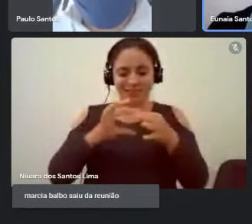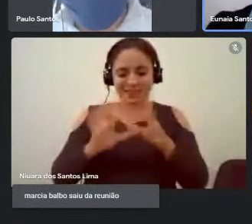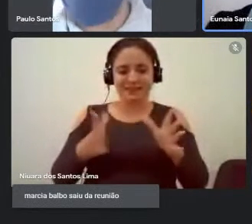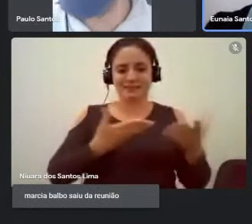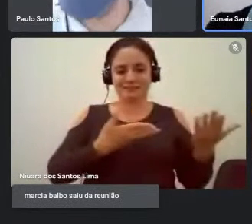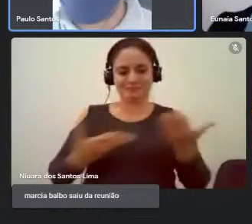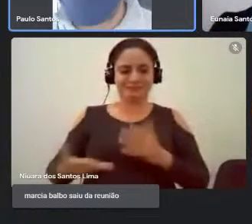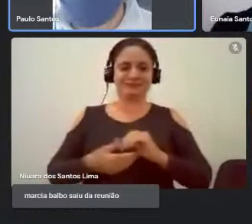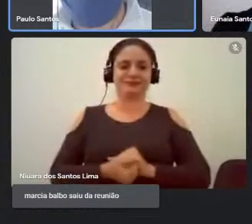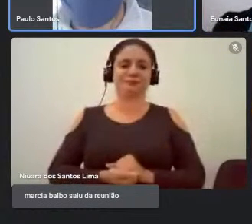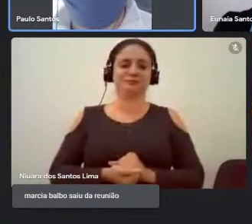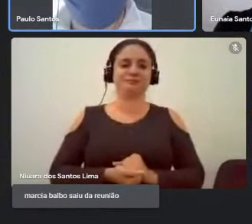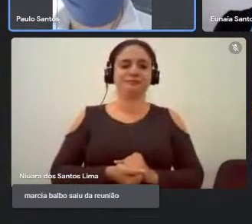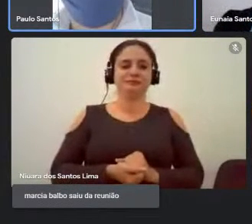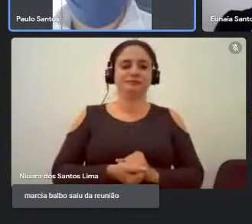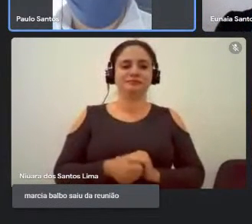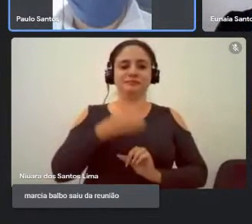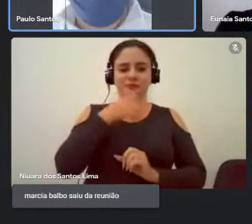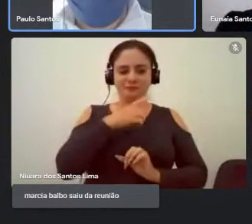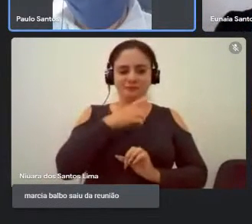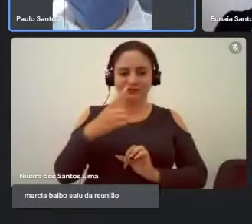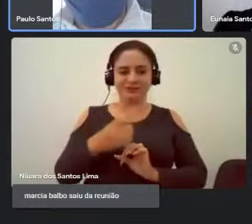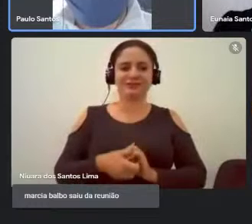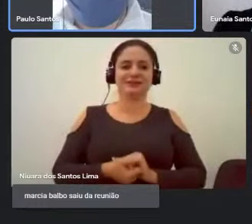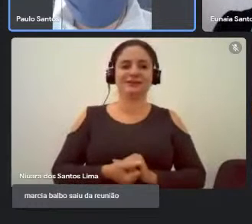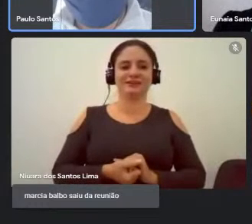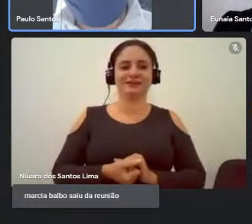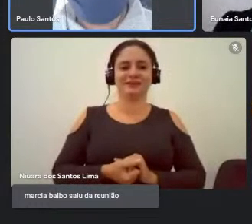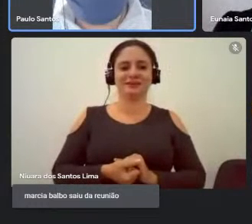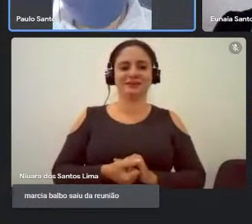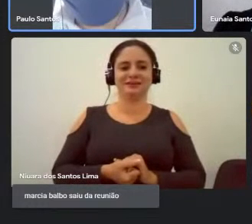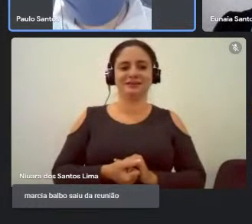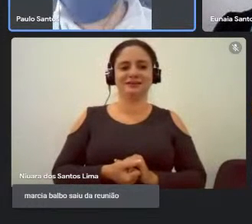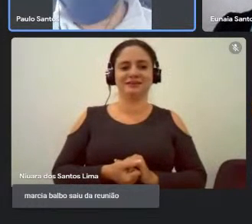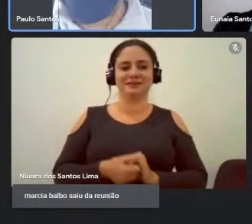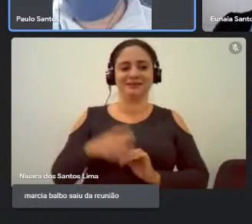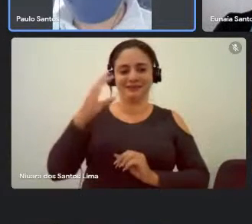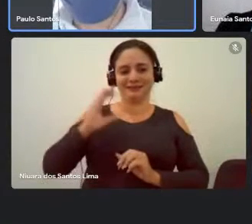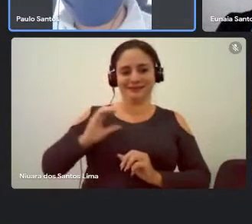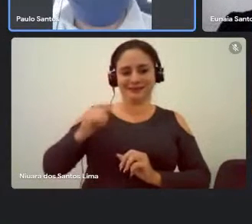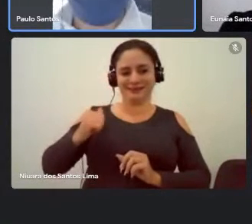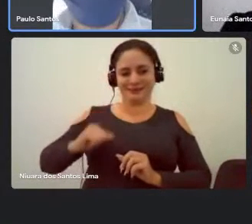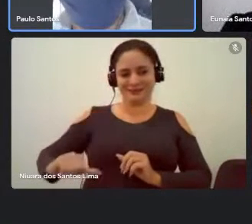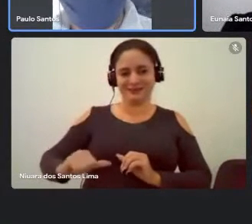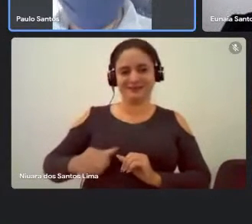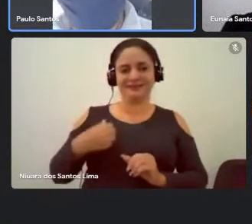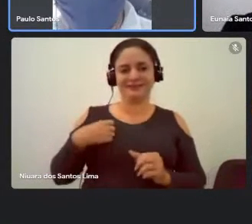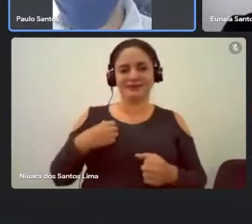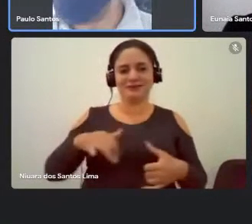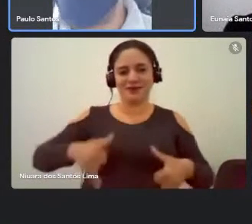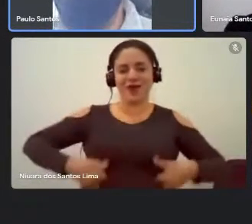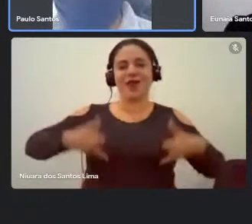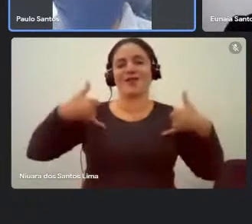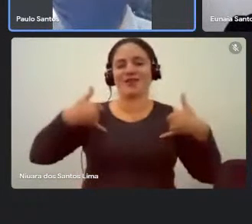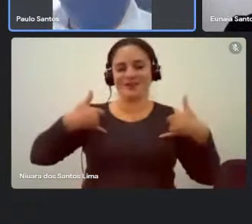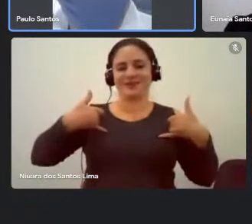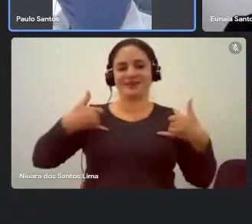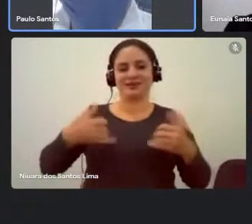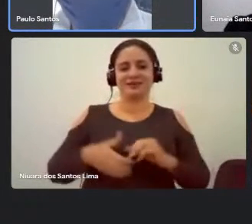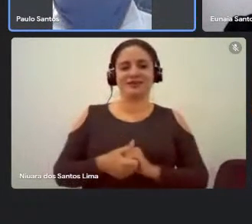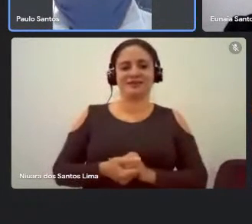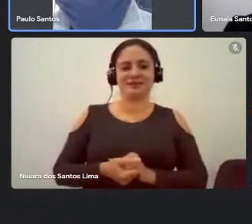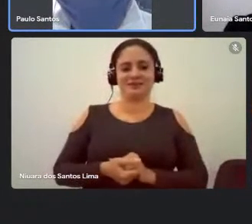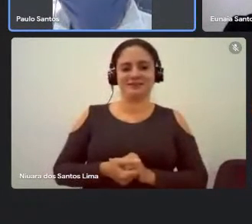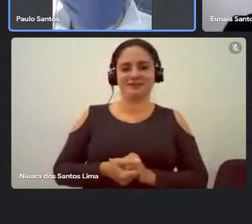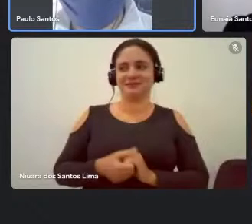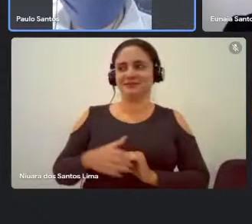Muito obrigado, bom dia. Eu sou Alano Cabo Verde, um grande orgulho do Ian Traboy Cabo